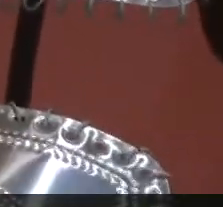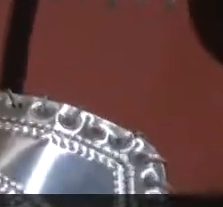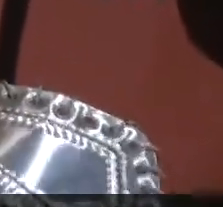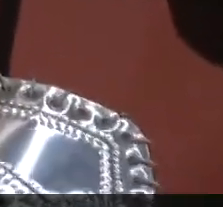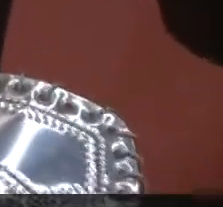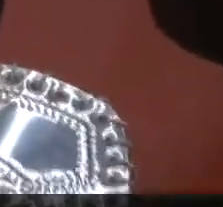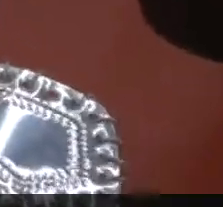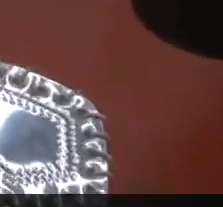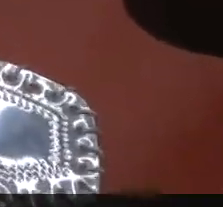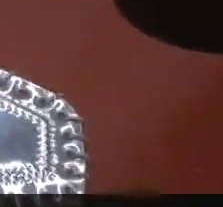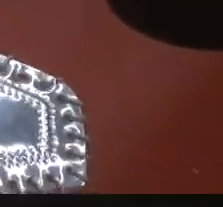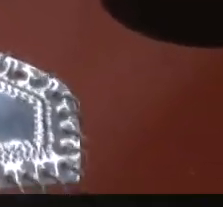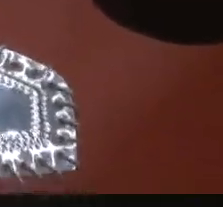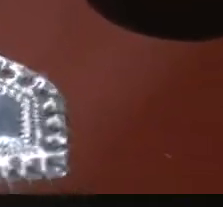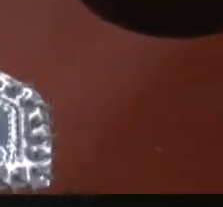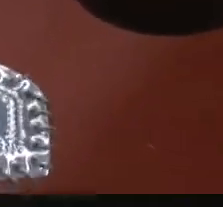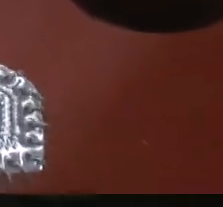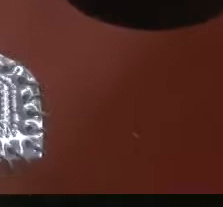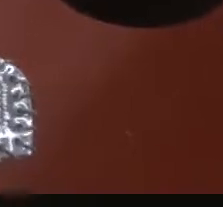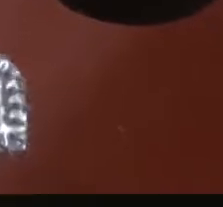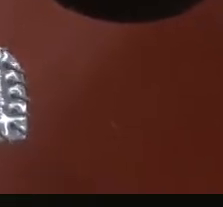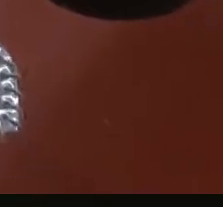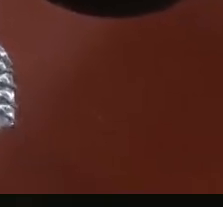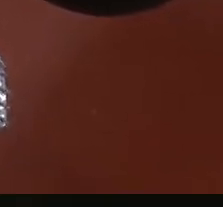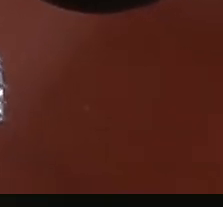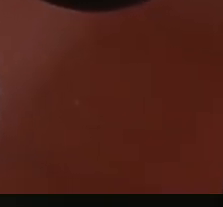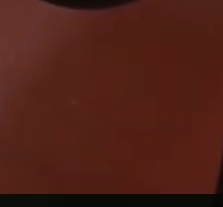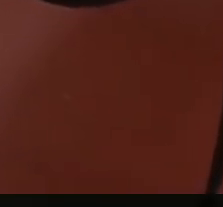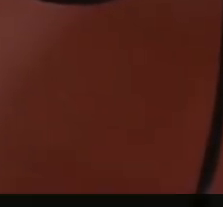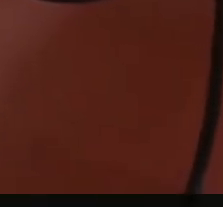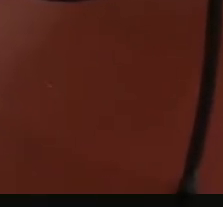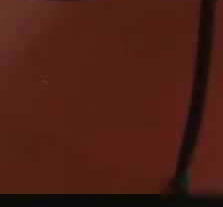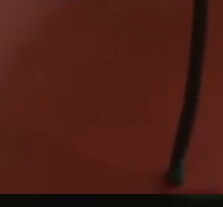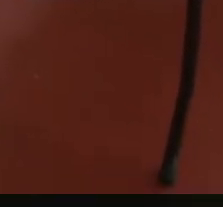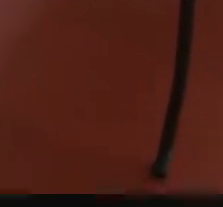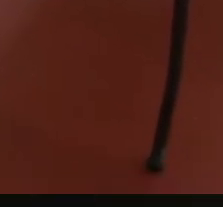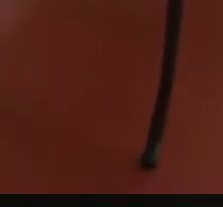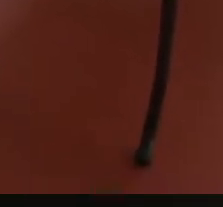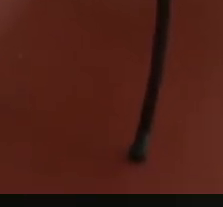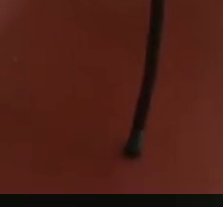diabo eu só meus